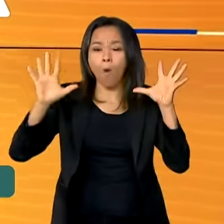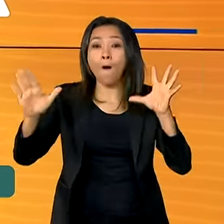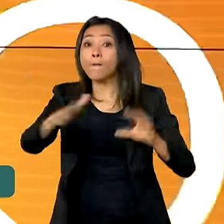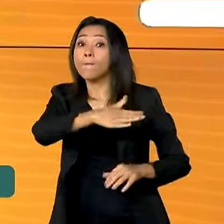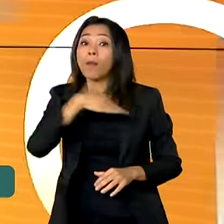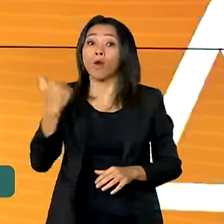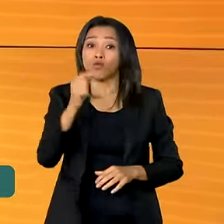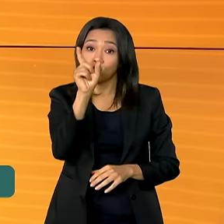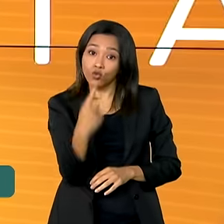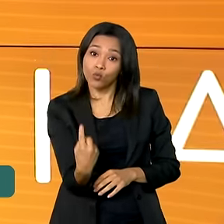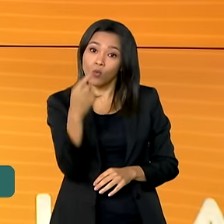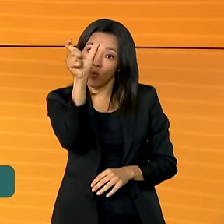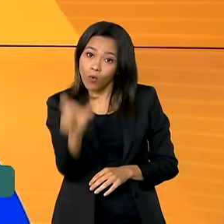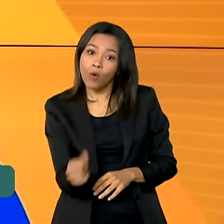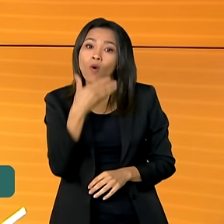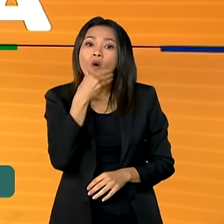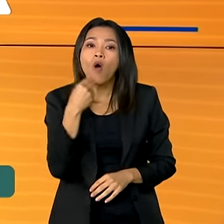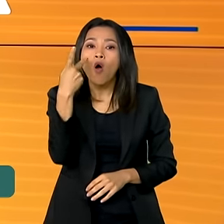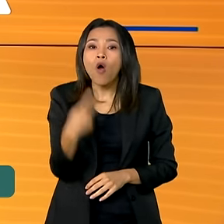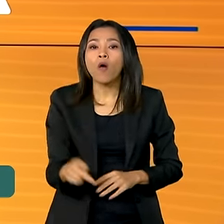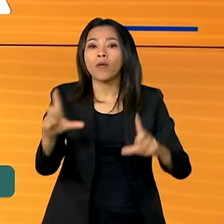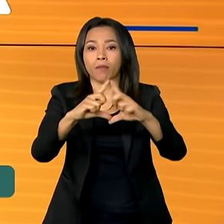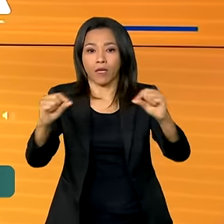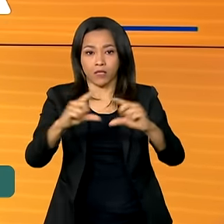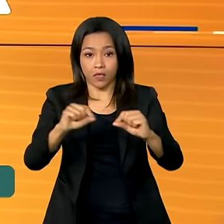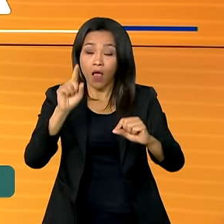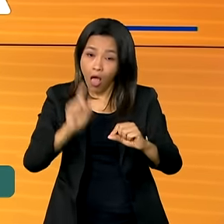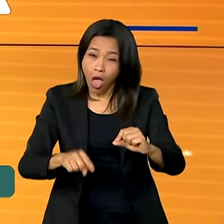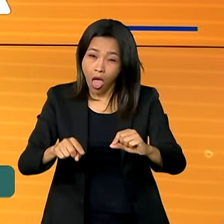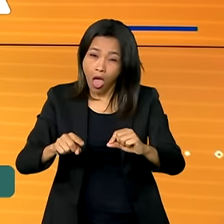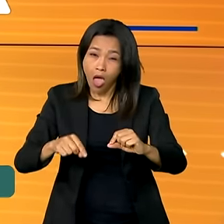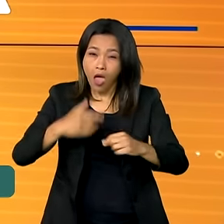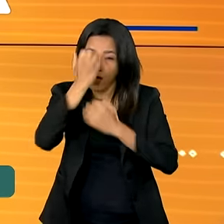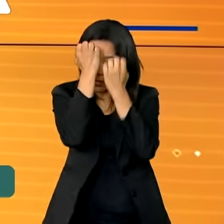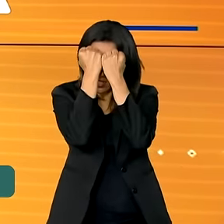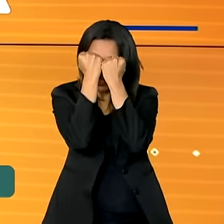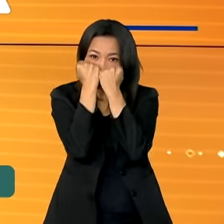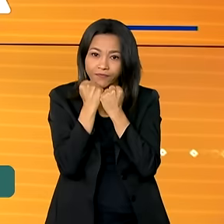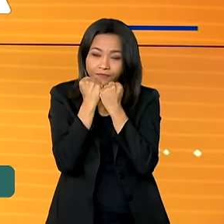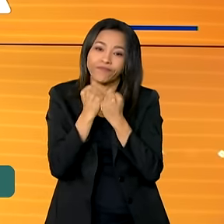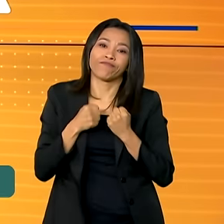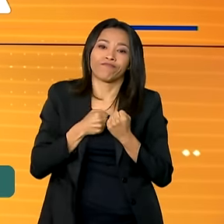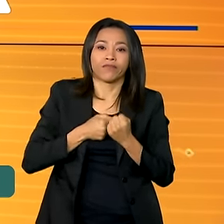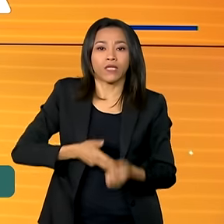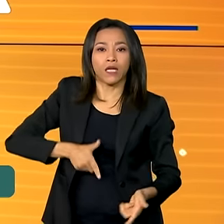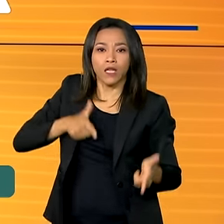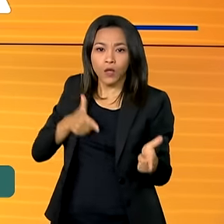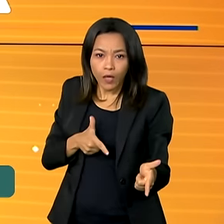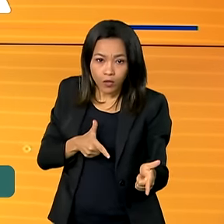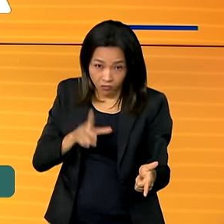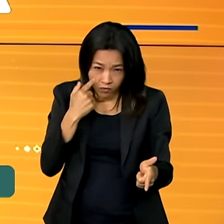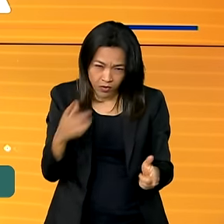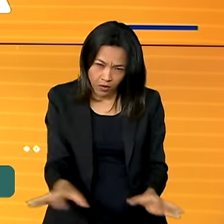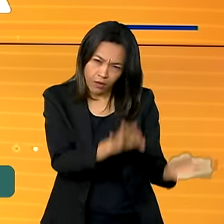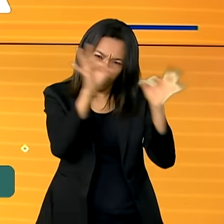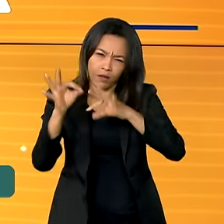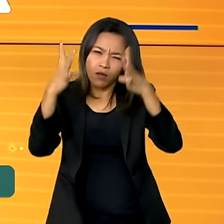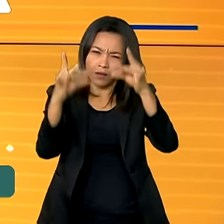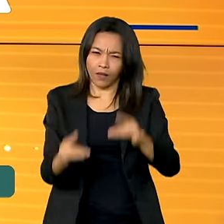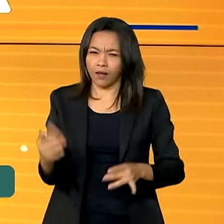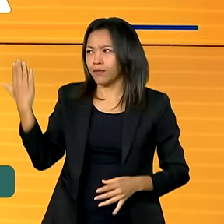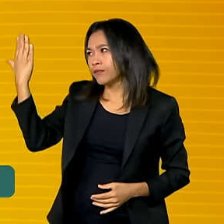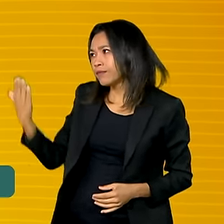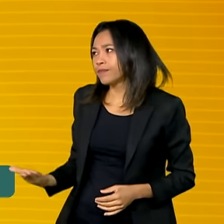frente ao Supremo Tribunal Federal em Brasília foi um ato de terrorismo. Os detalhes você confere na reportagem de Pablo